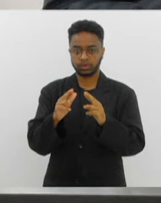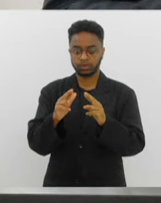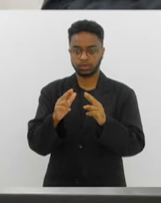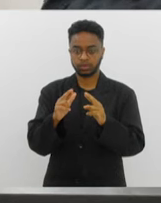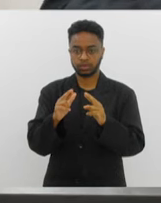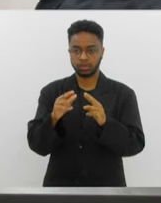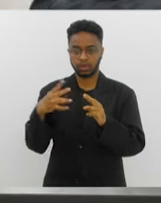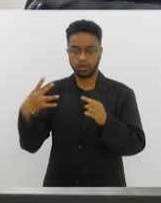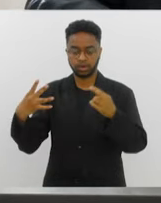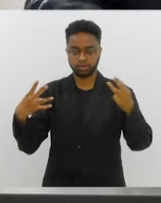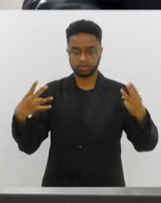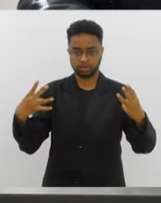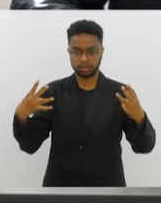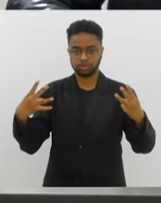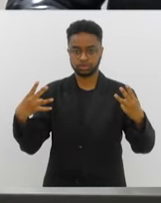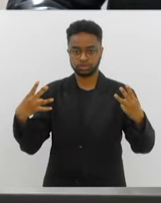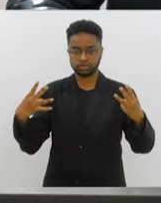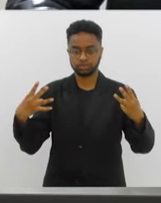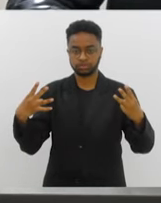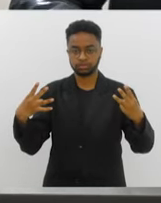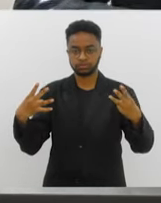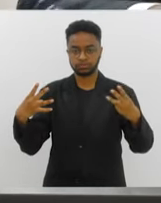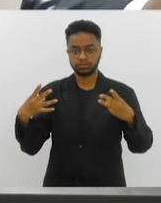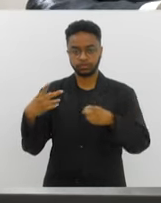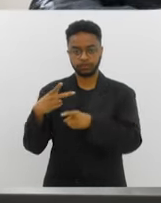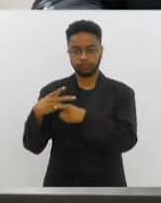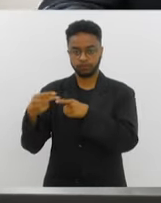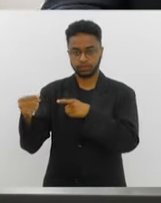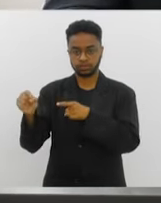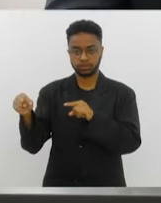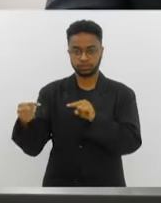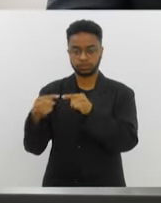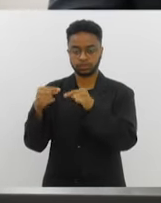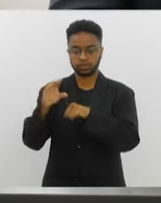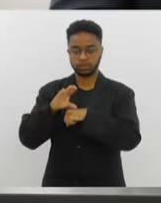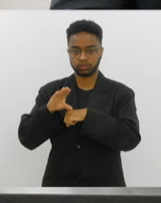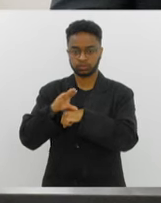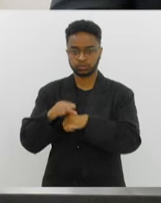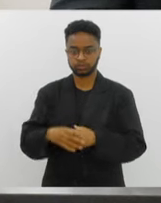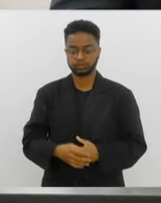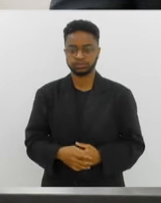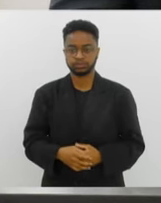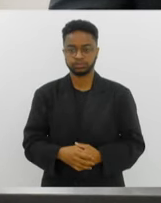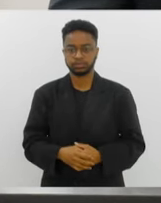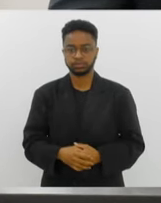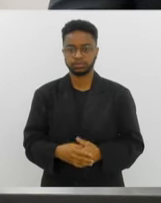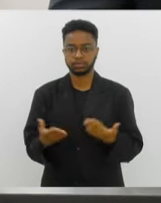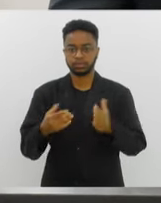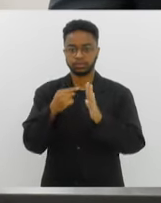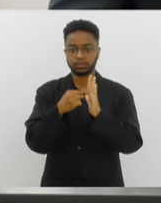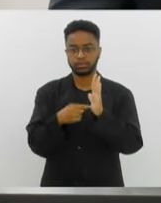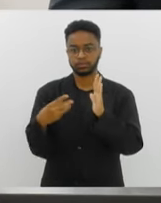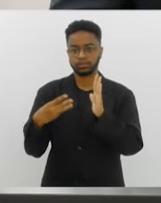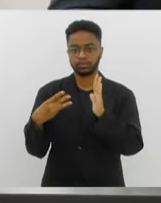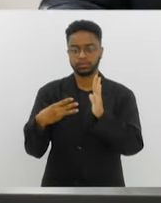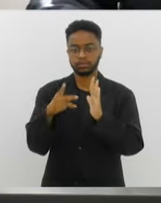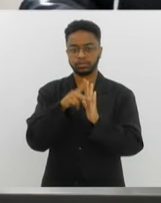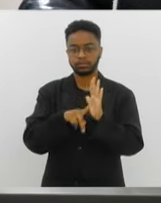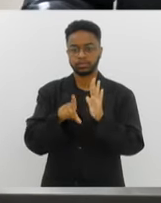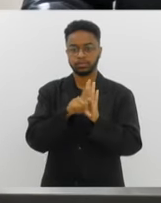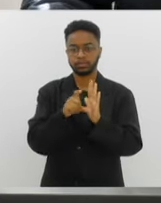a três, venceu o parecer pela constitucionalidade. Passo ao item 3 da pauta. Projeto de